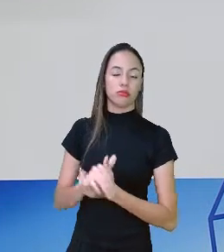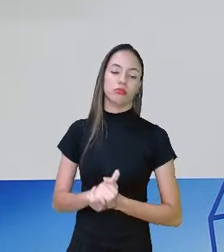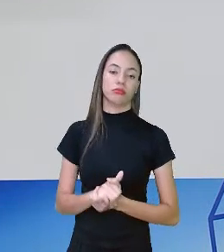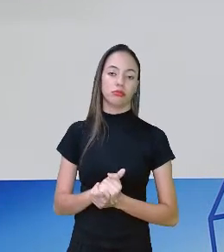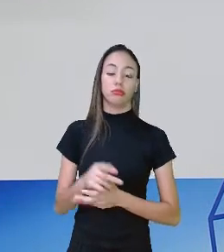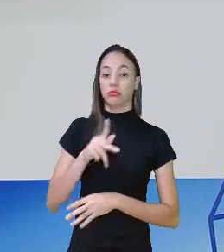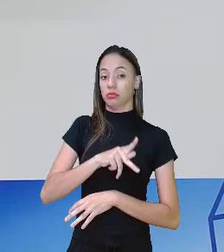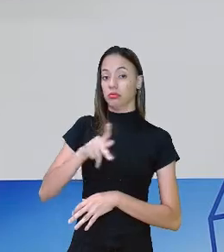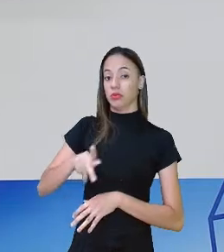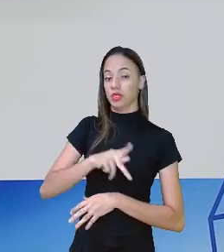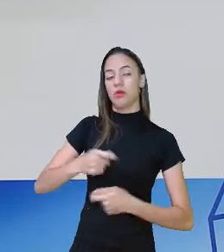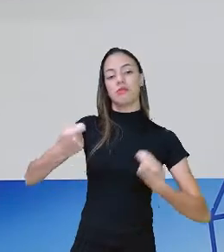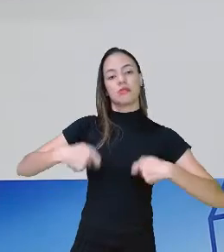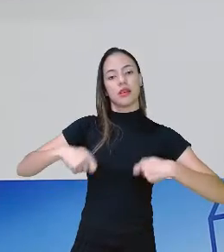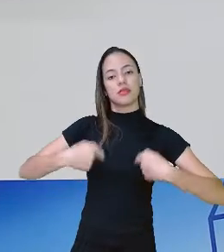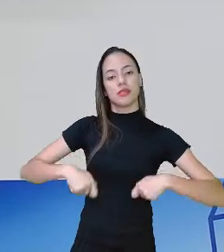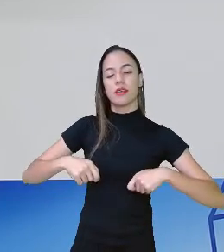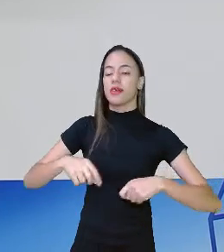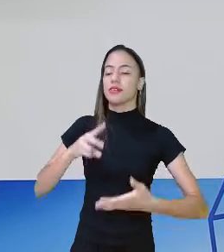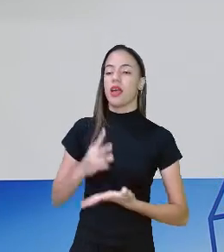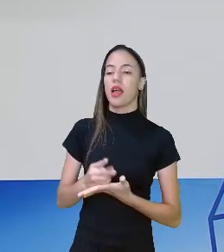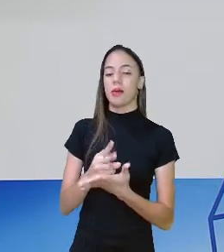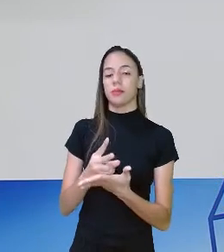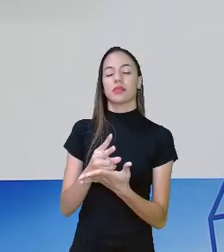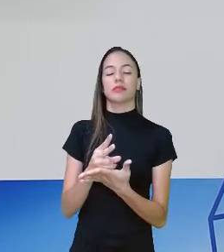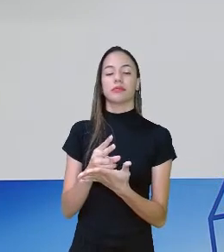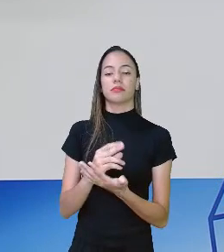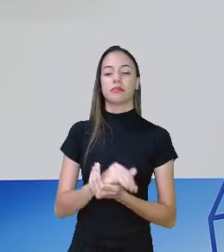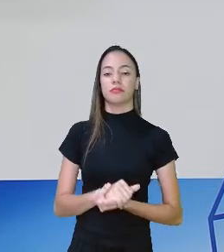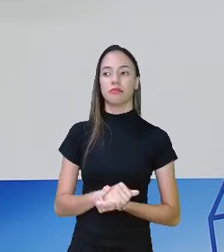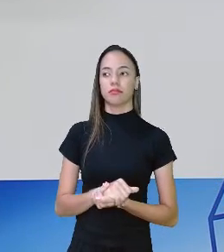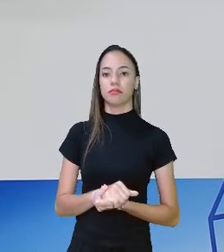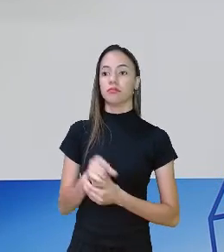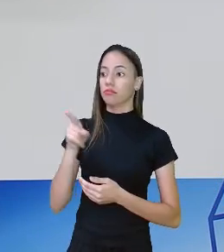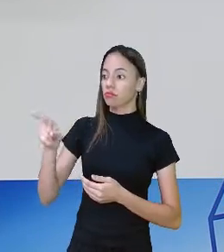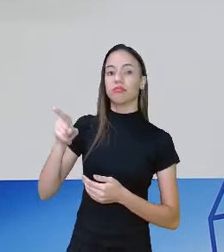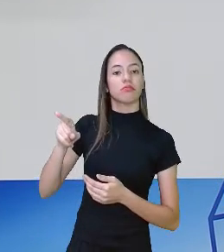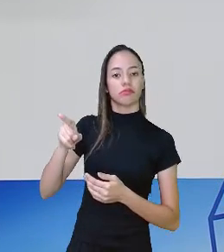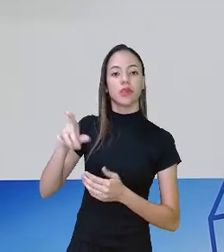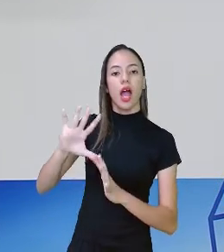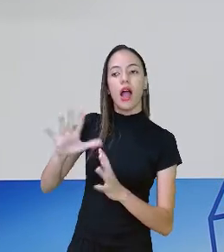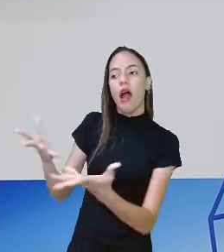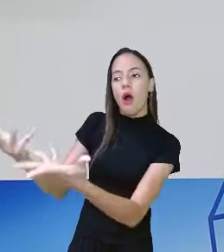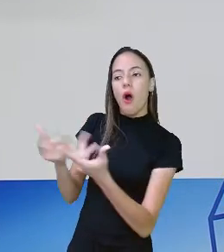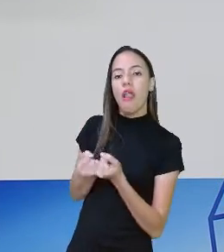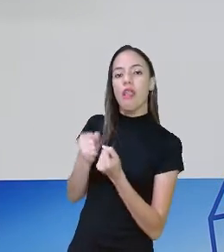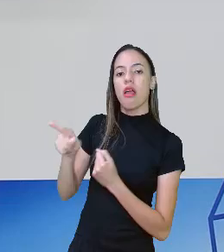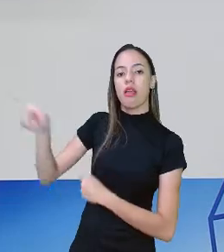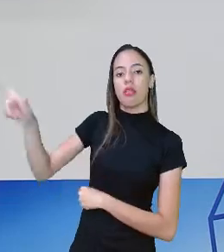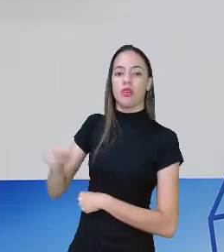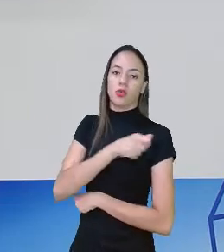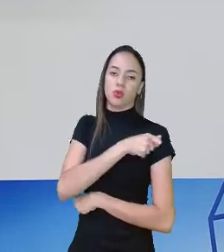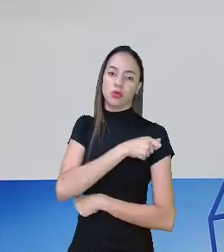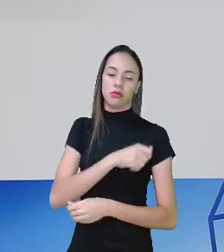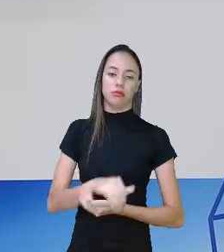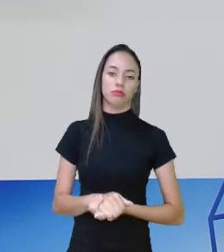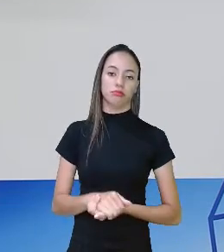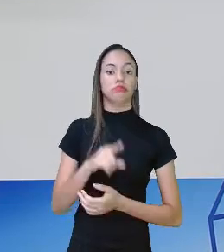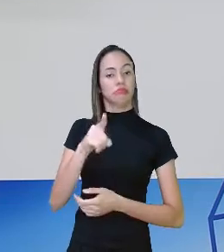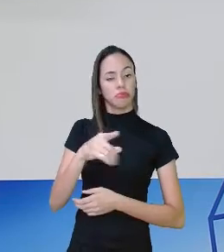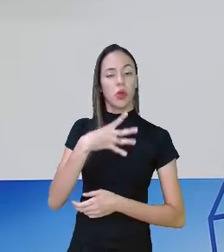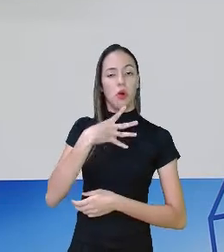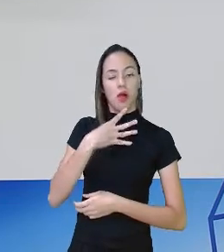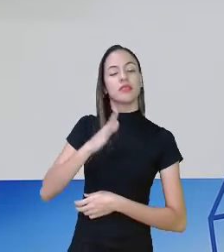vai precisar estar contemplando também esse estudante. Então, você já conhece o